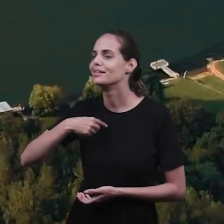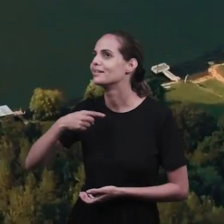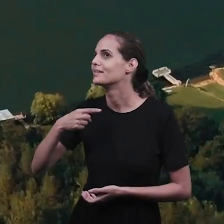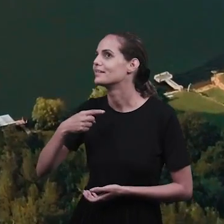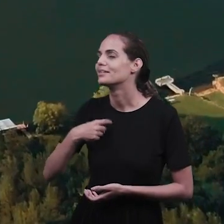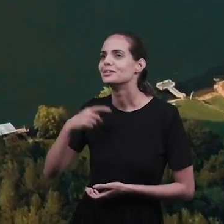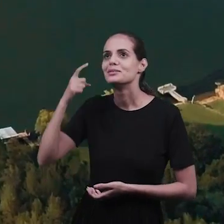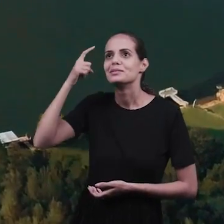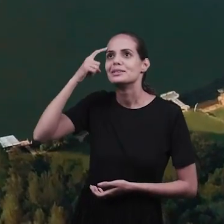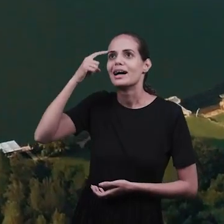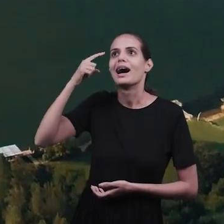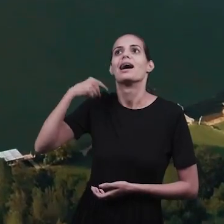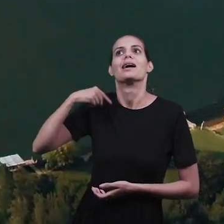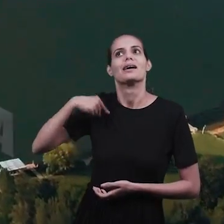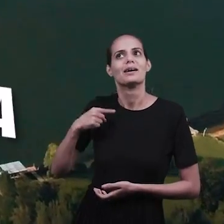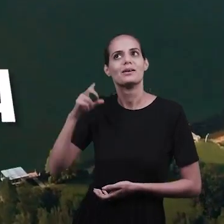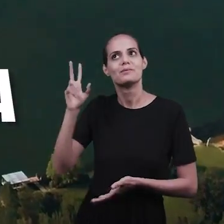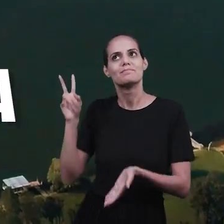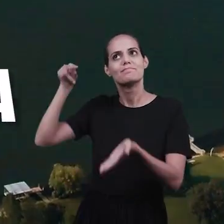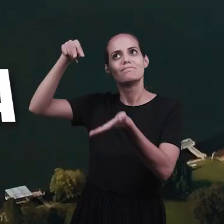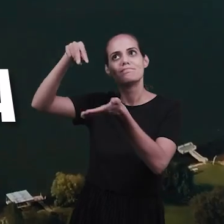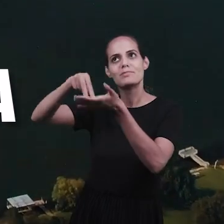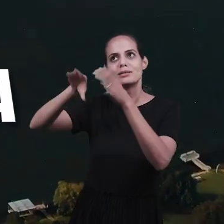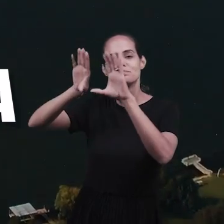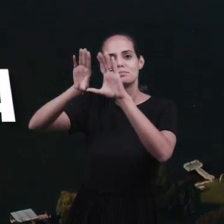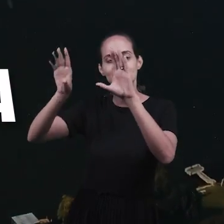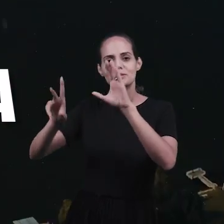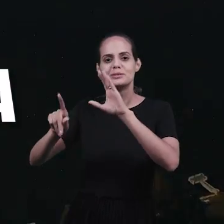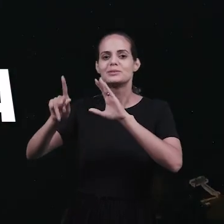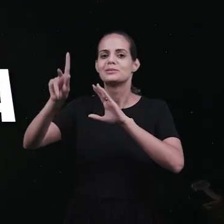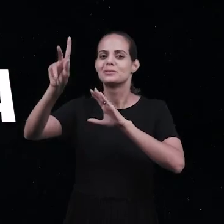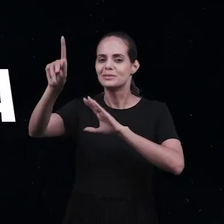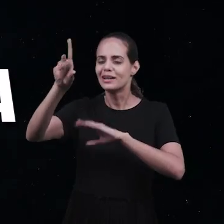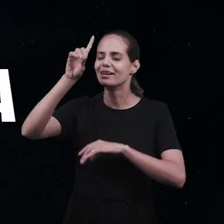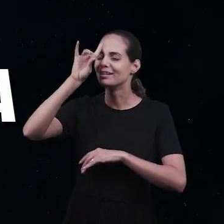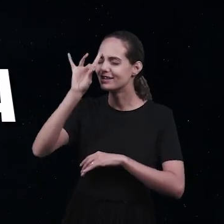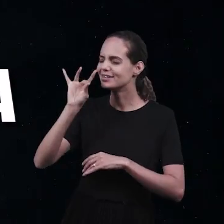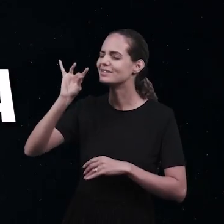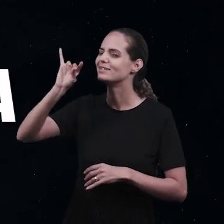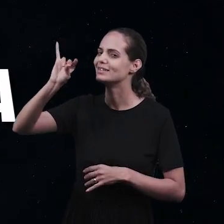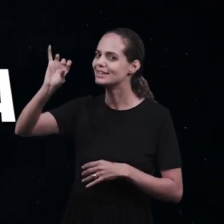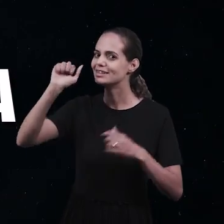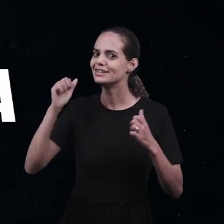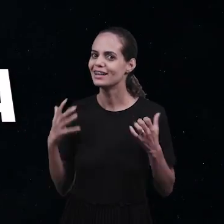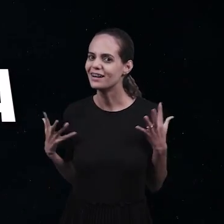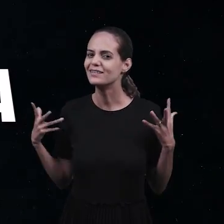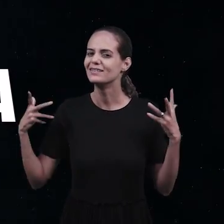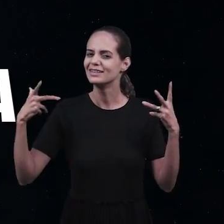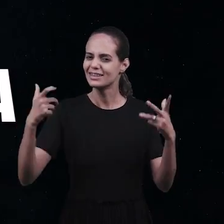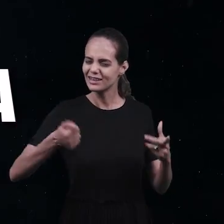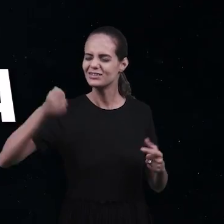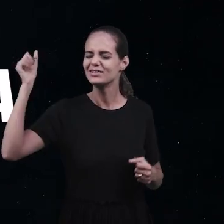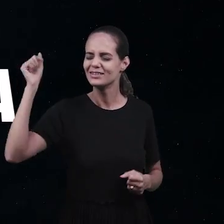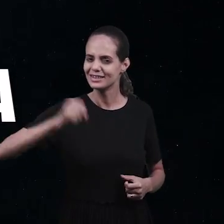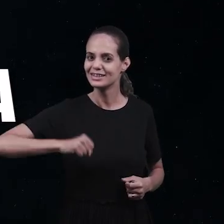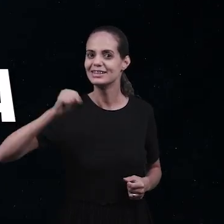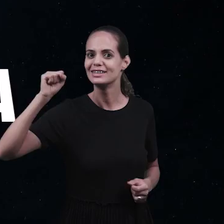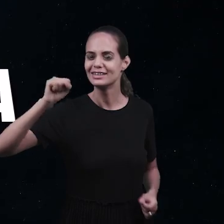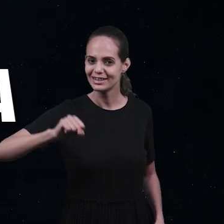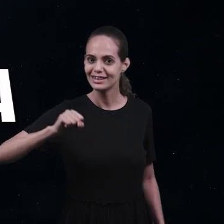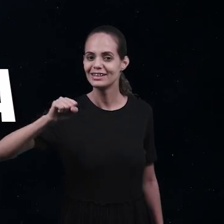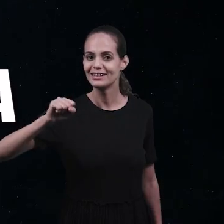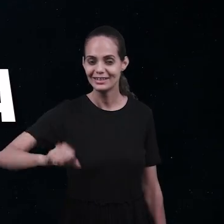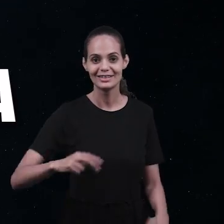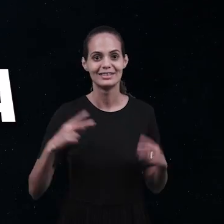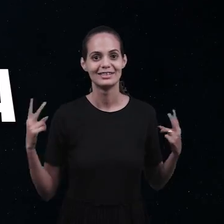lá estarei. Com alegria chegar o dia do meu Rei,